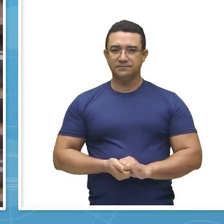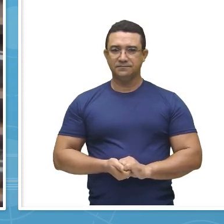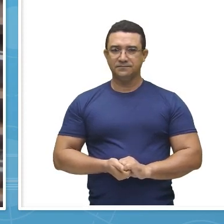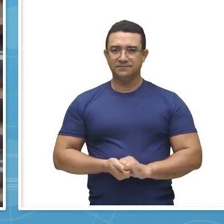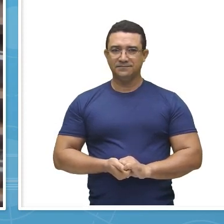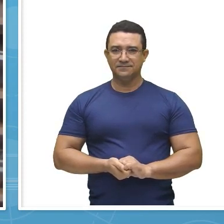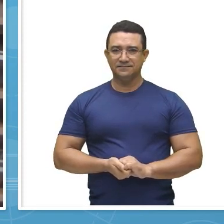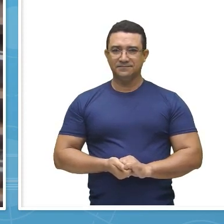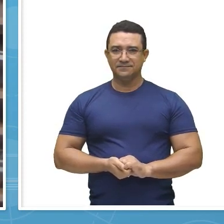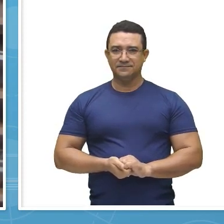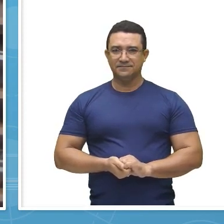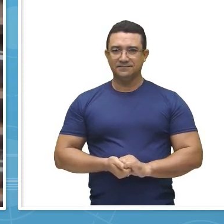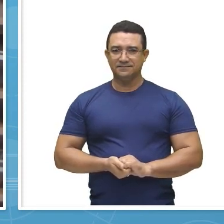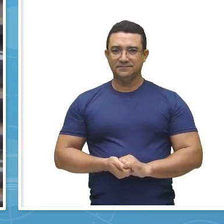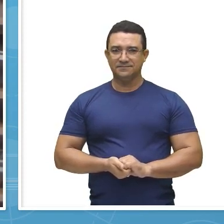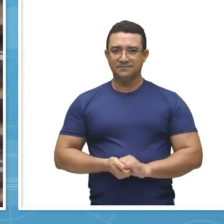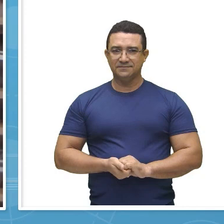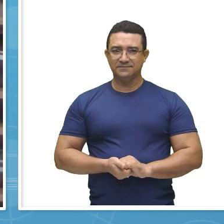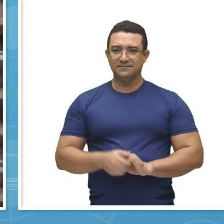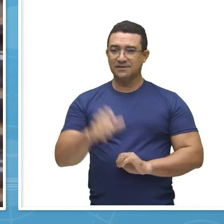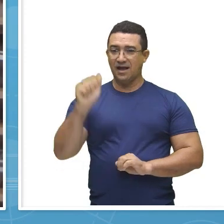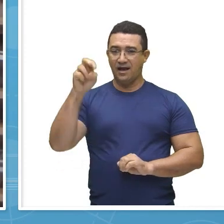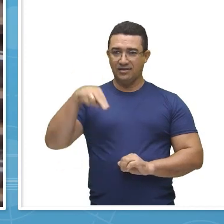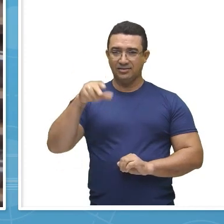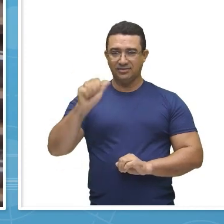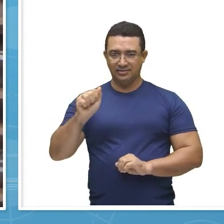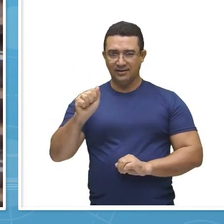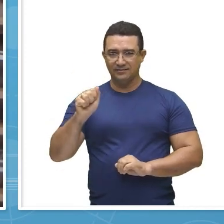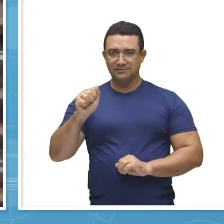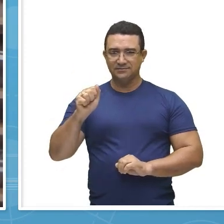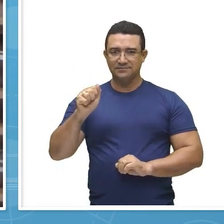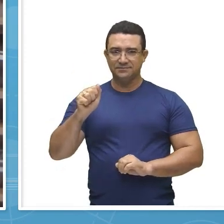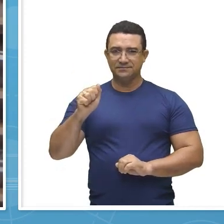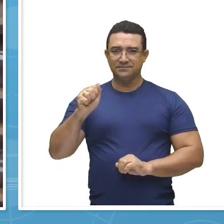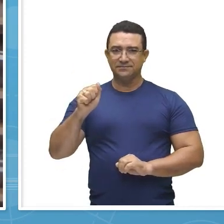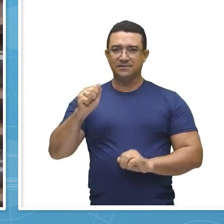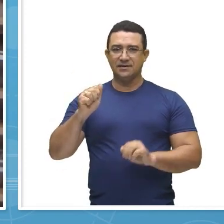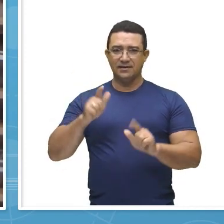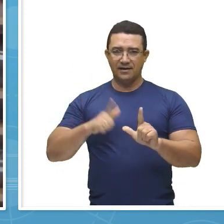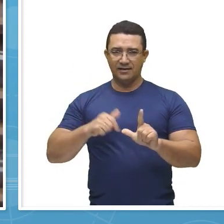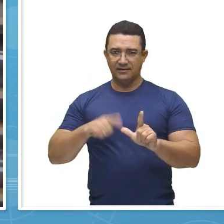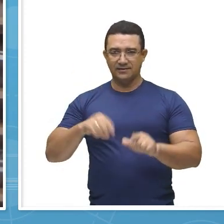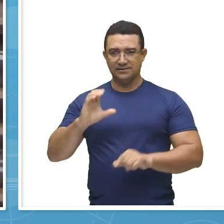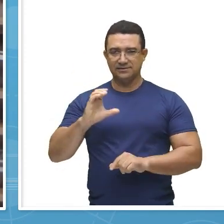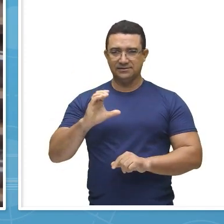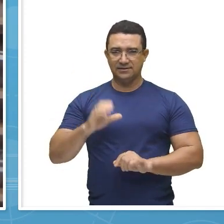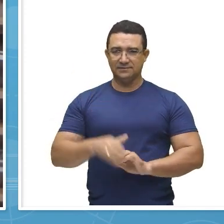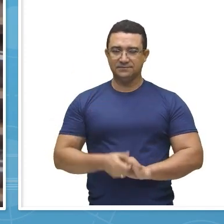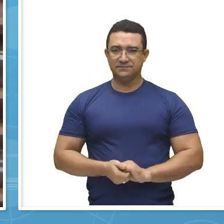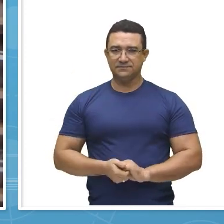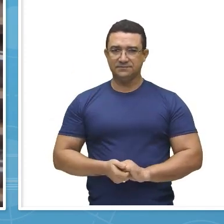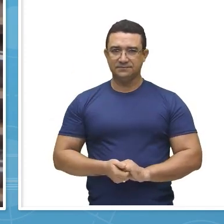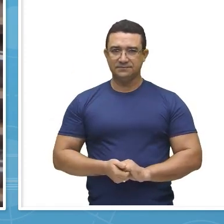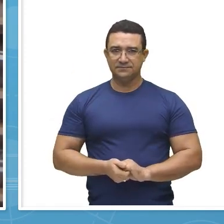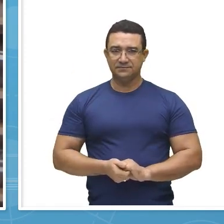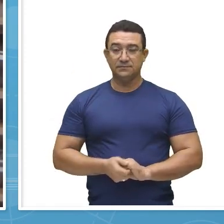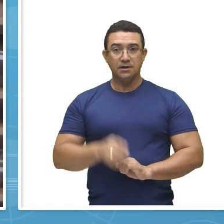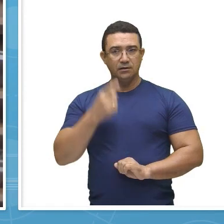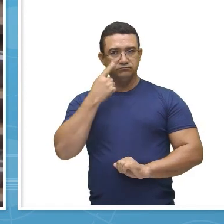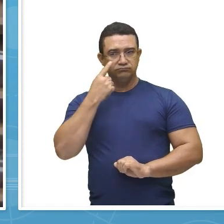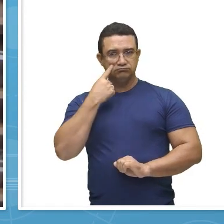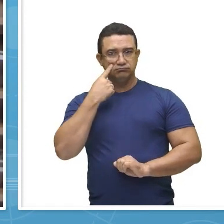dois. Vamos lá, quem mais? A Ana Beatriz, da Escola Estadual Raimundo Paz, letra C. Vamos corrigir, olha